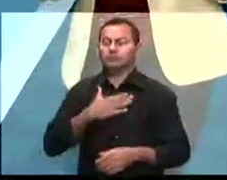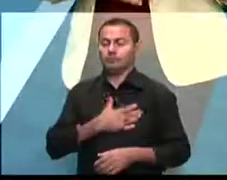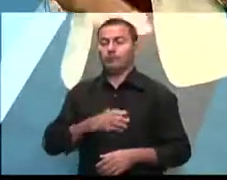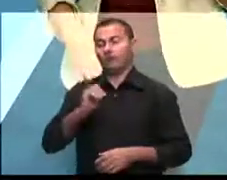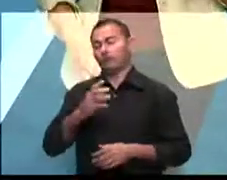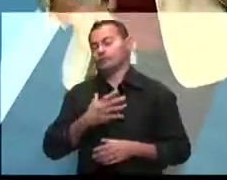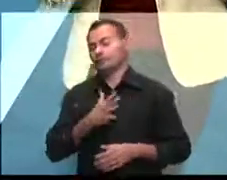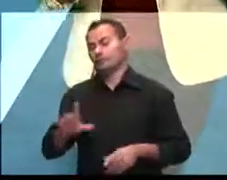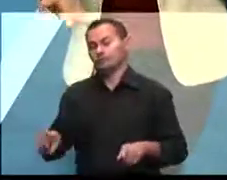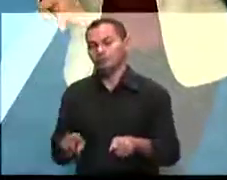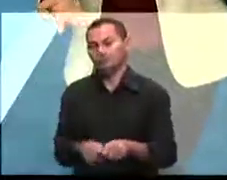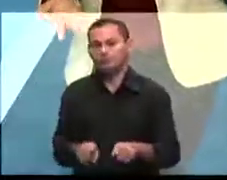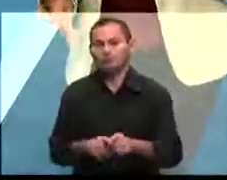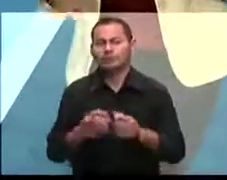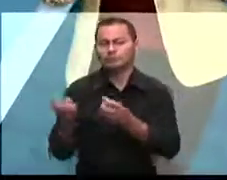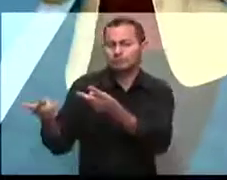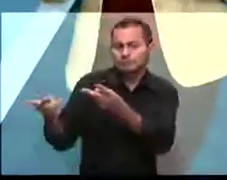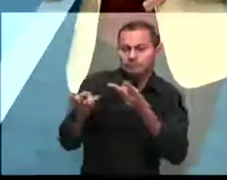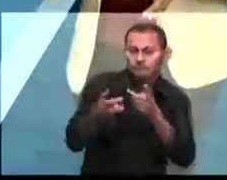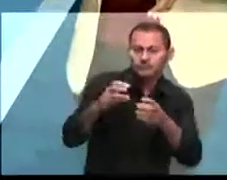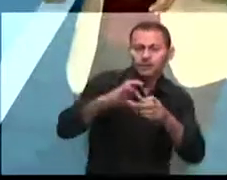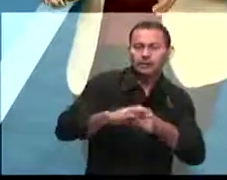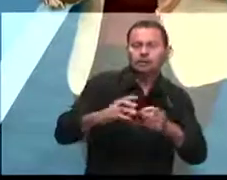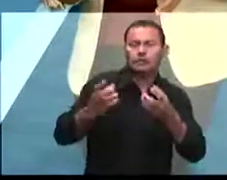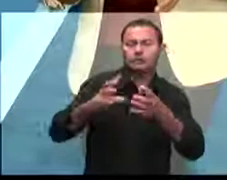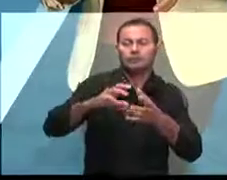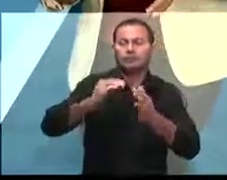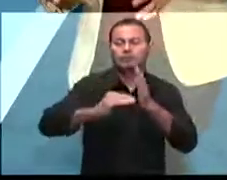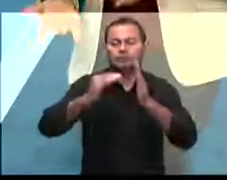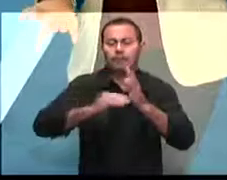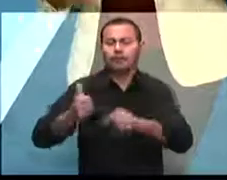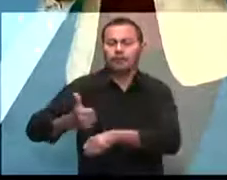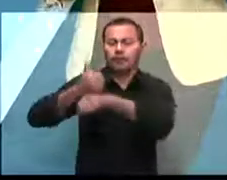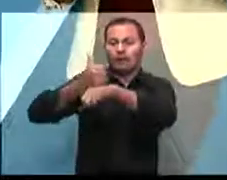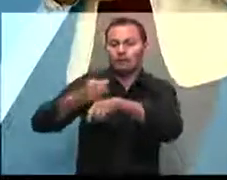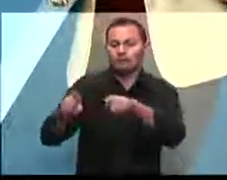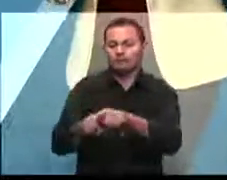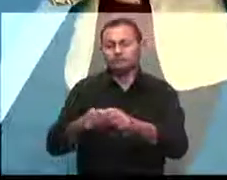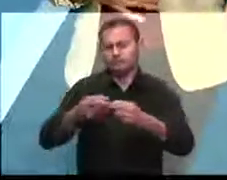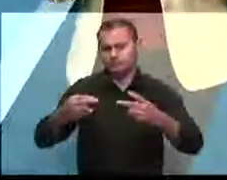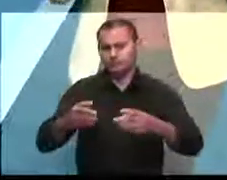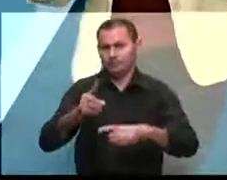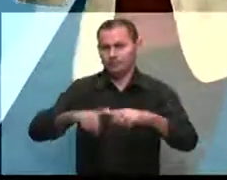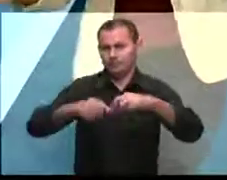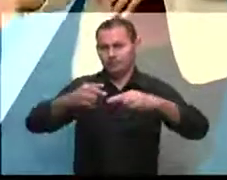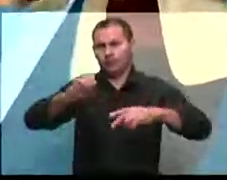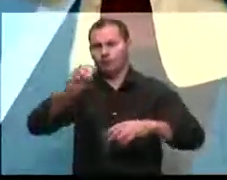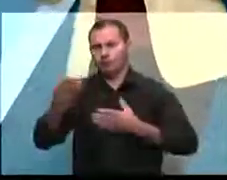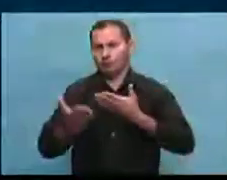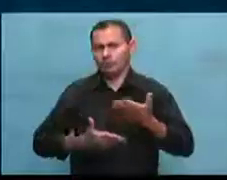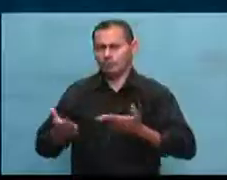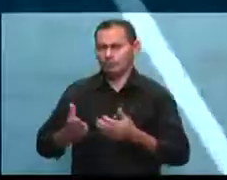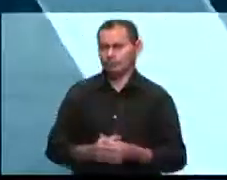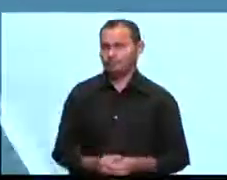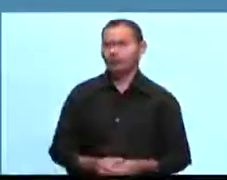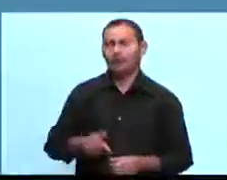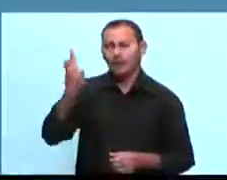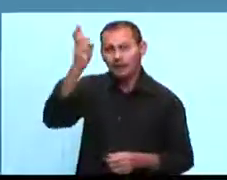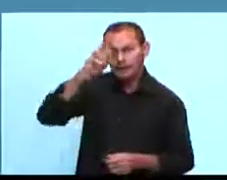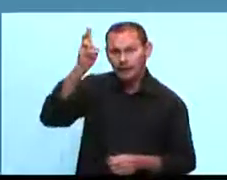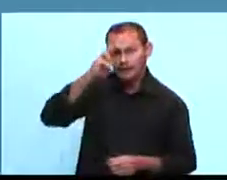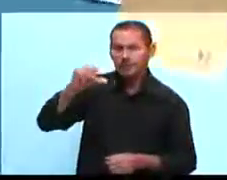ou insatisfação dos clientes em relação ao nível de qualidade e dos atributos de um produto ou serviço.